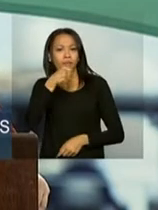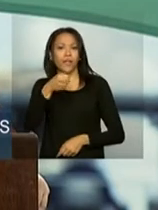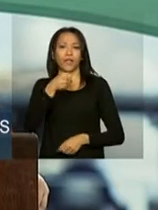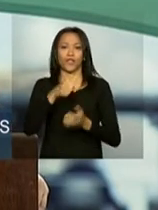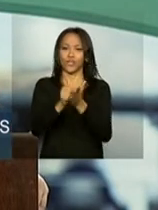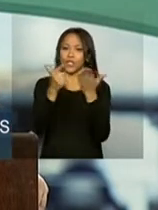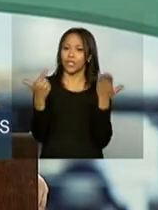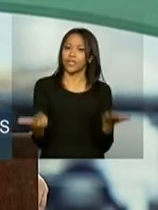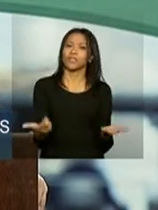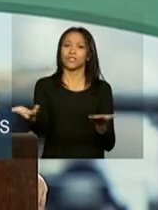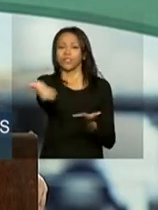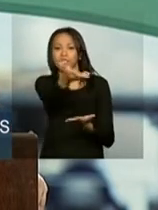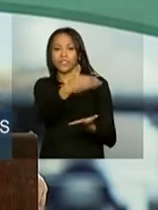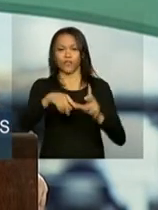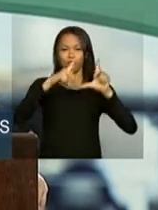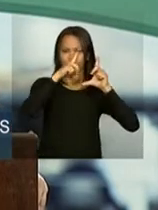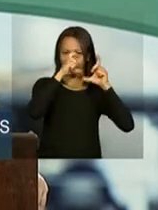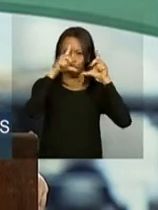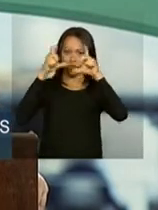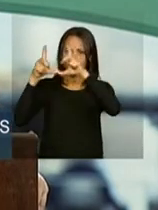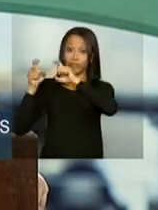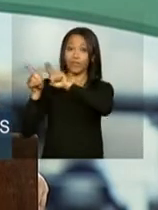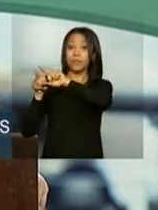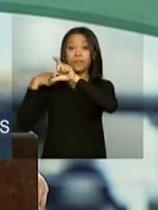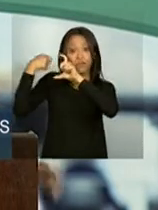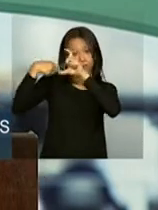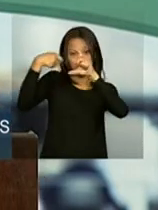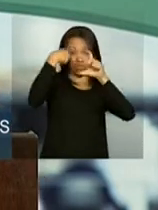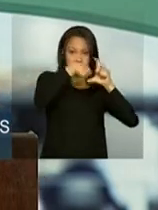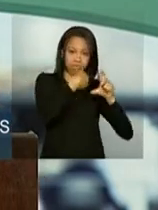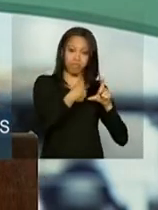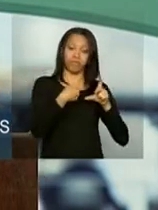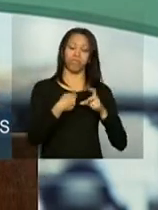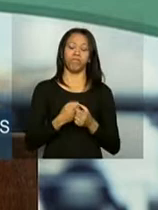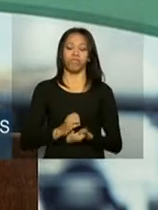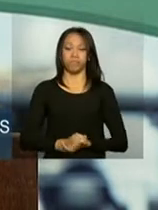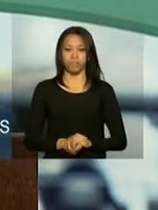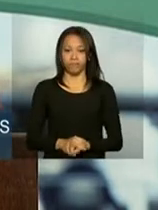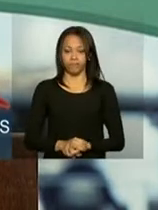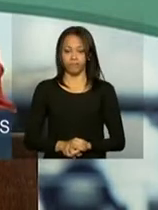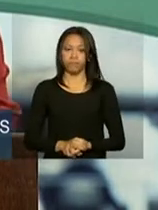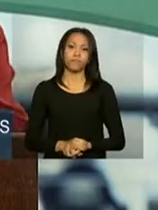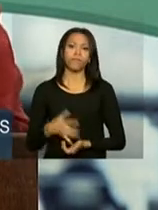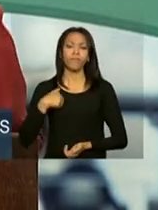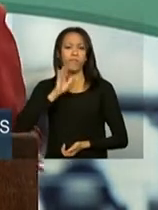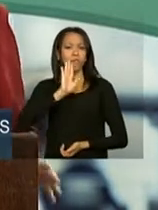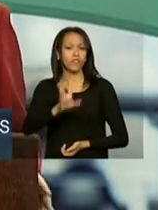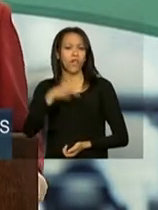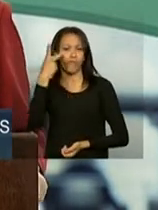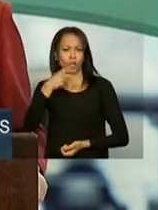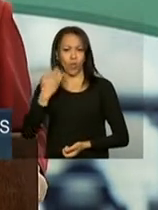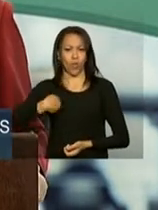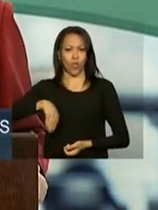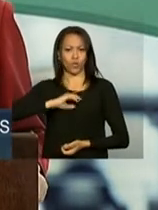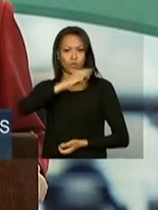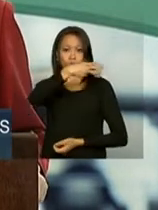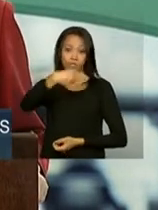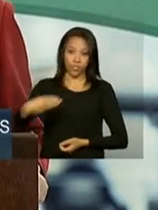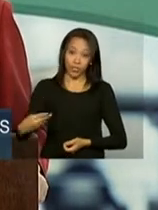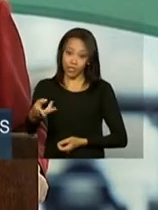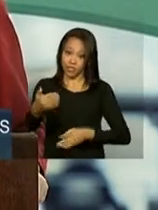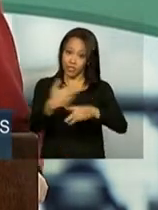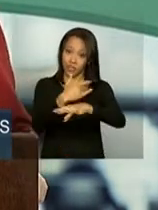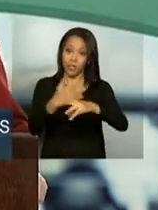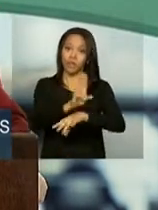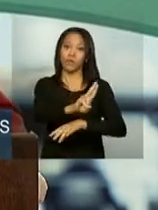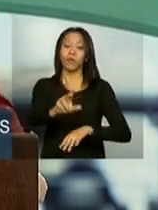jornalistas, os senhores fotógrafos e cinegrafistas. Como disse o nosso ministro das Cidades,